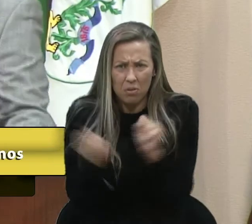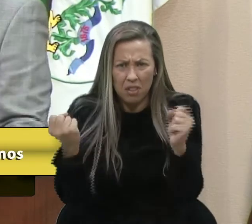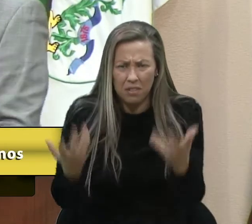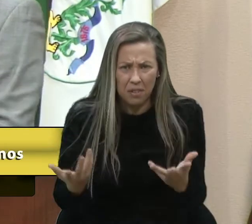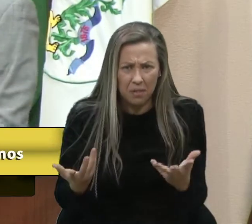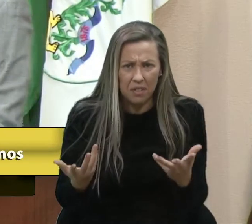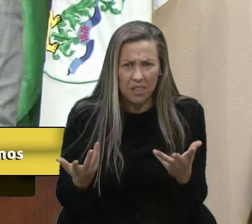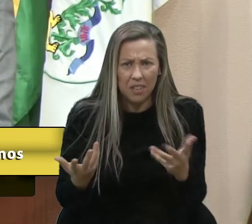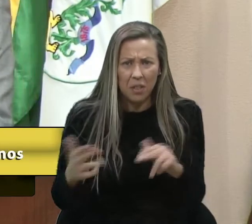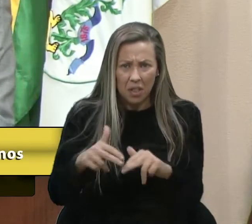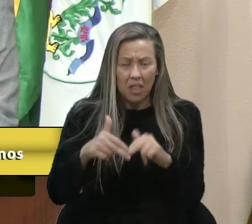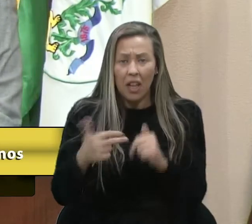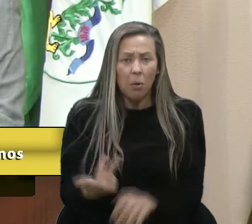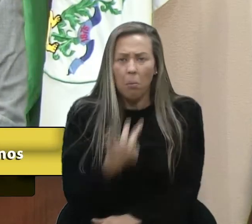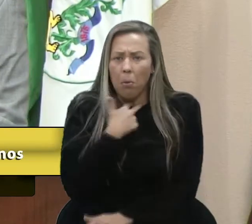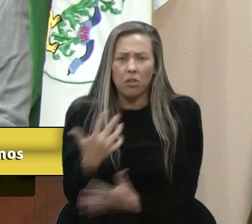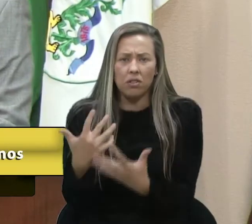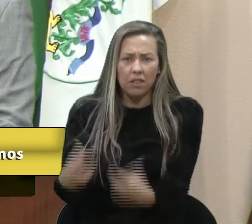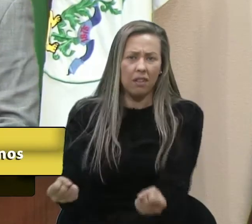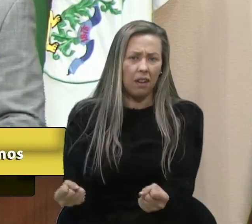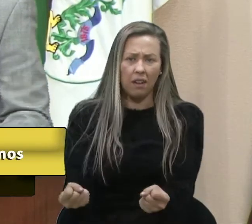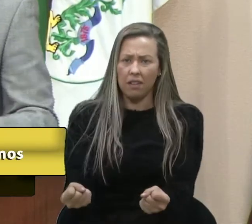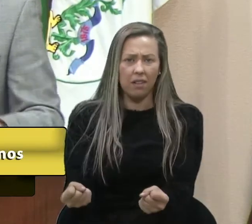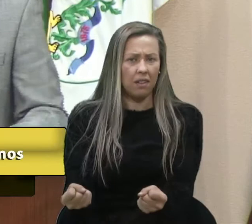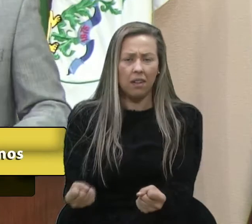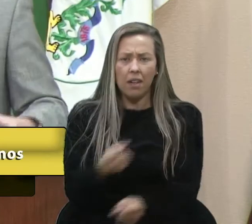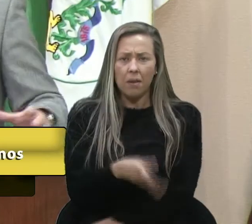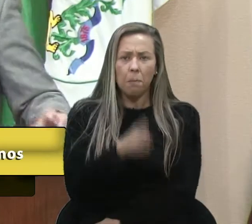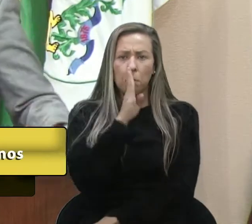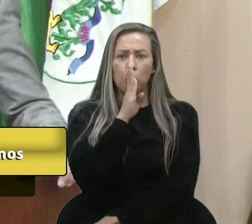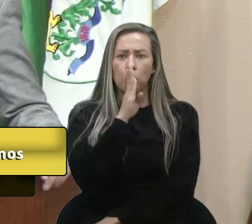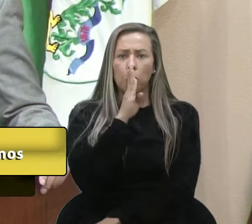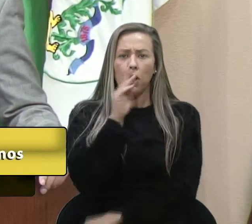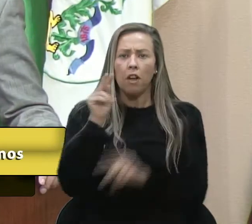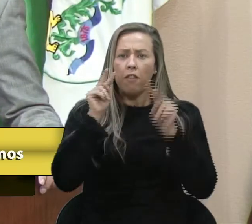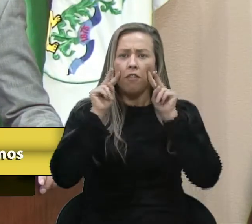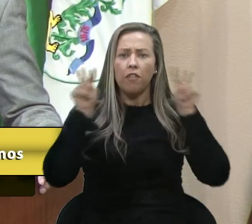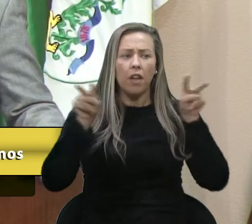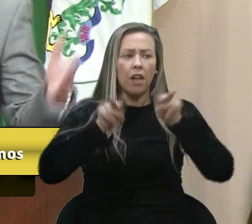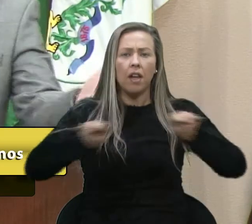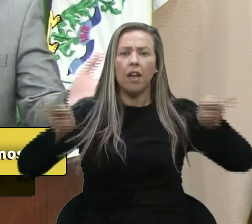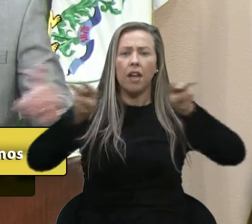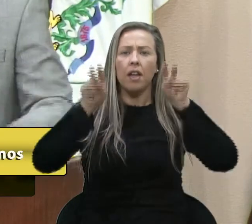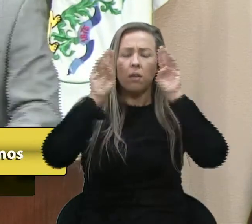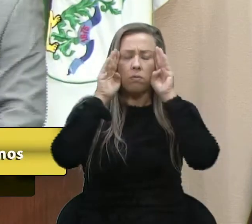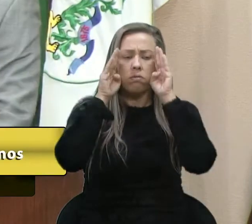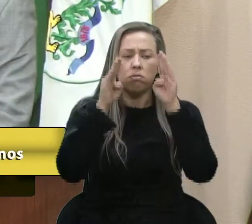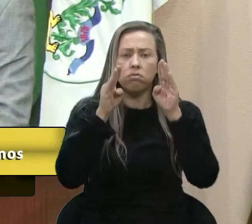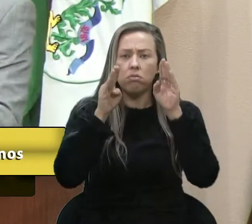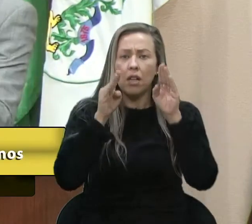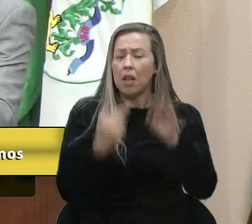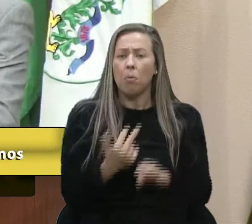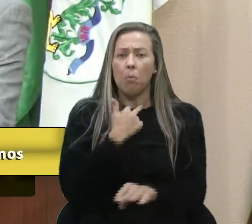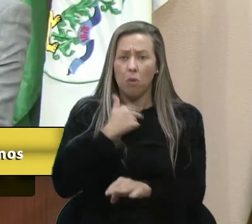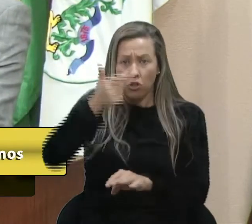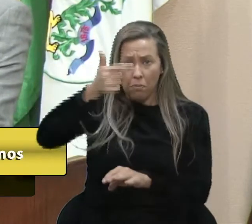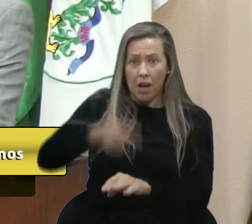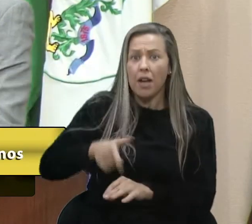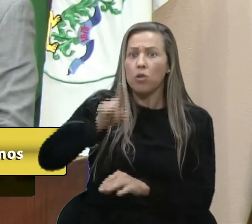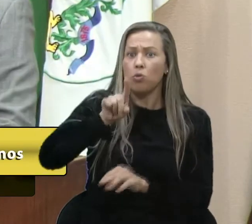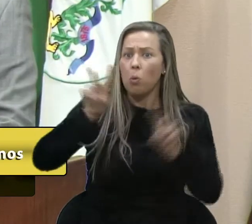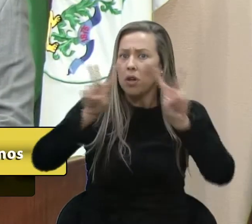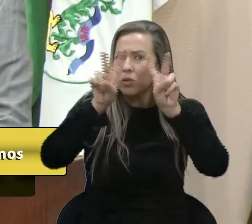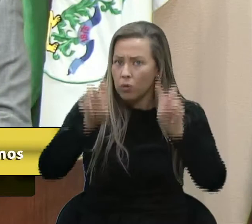Então nós não podemos admitir e nos silenciar diante do que tem acontecido. Outro caso recente que eu quero colocar em